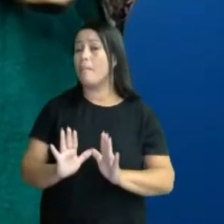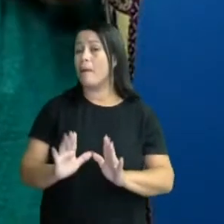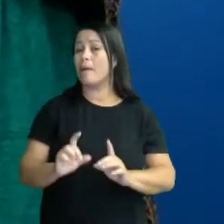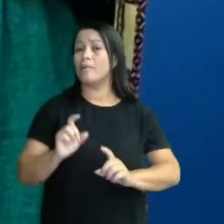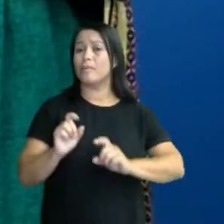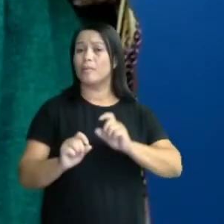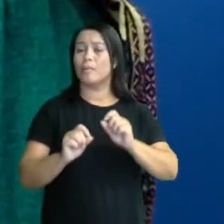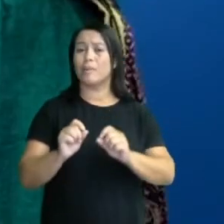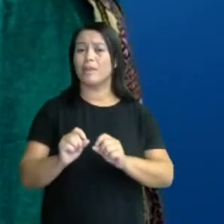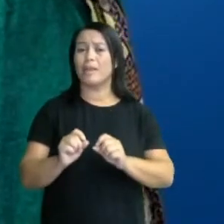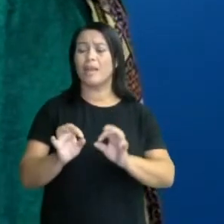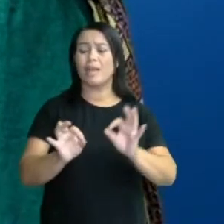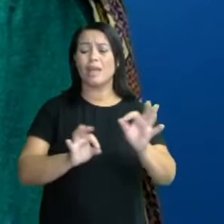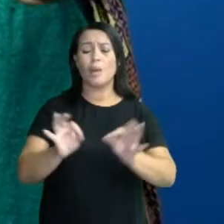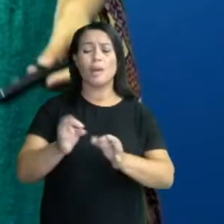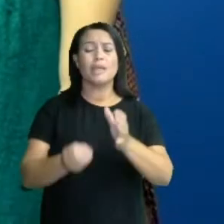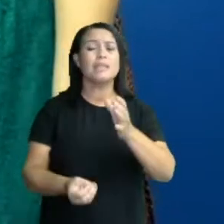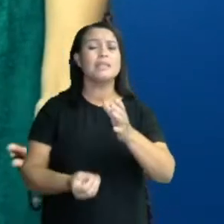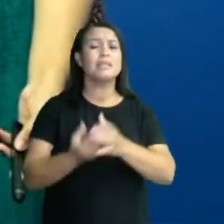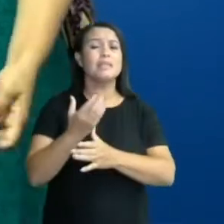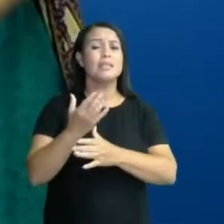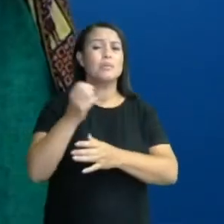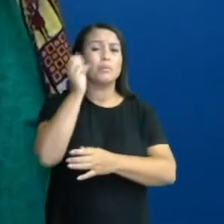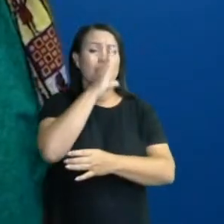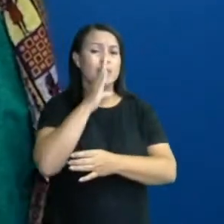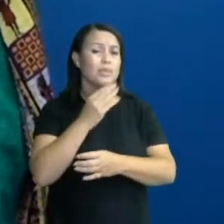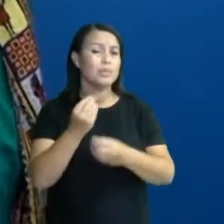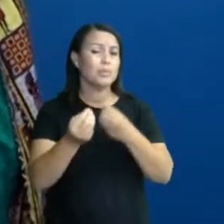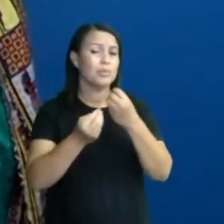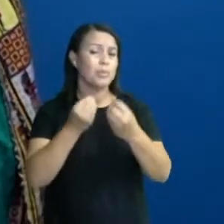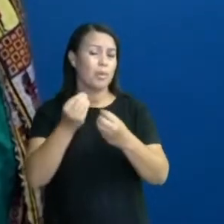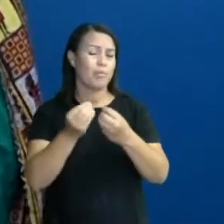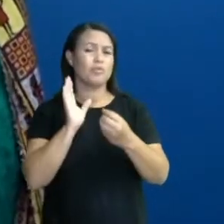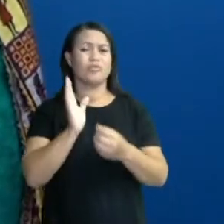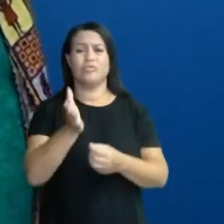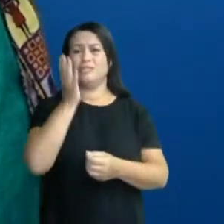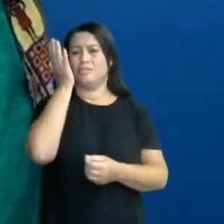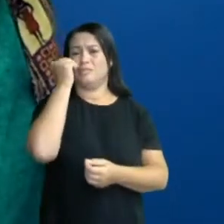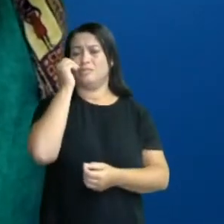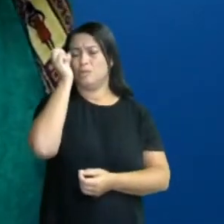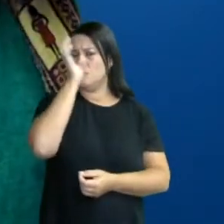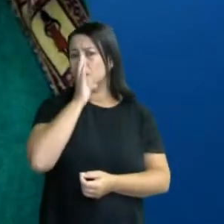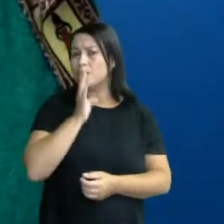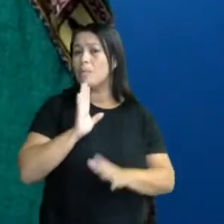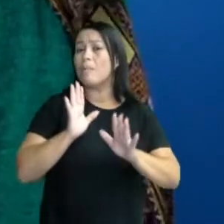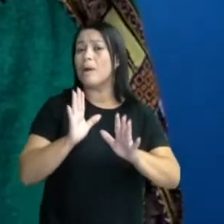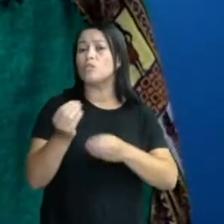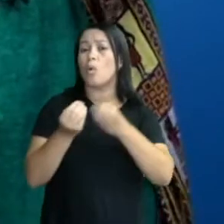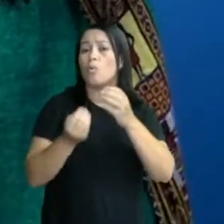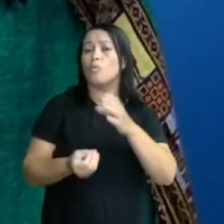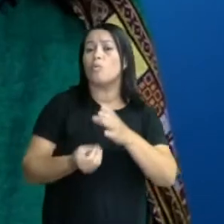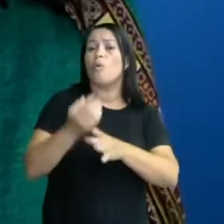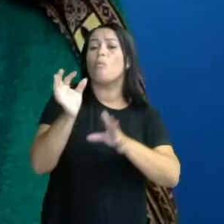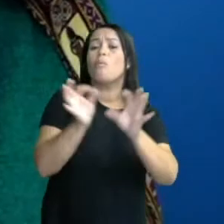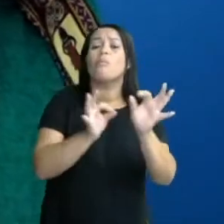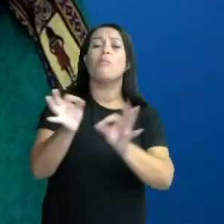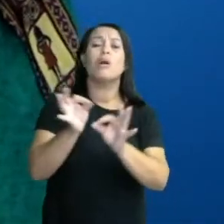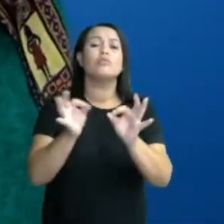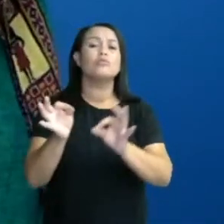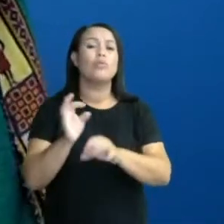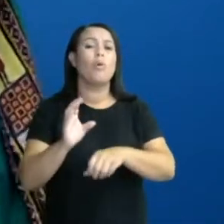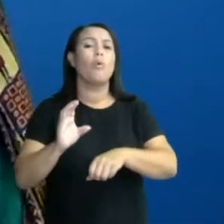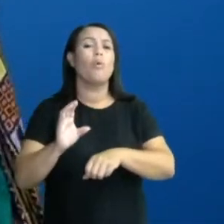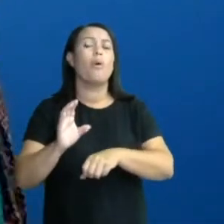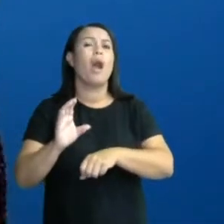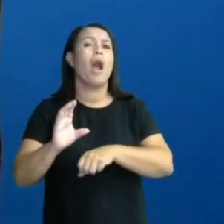Mas e a formação do Brasil, pessoal? A gente está sabendo tudo isso aí já do Brasil, né? Mas a formação, a Constituição, o